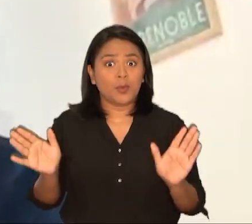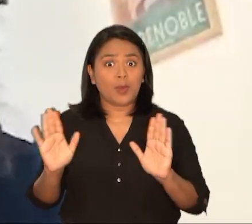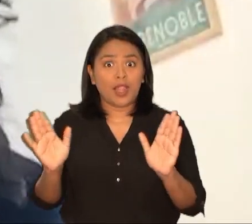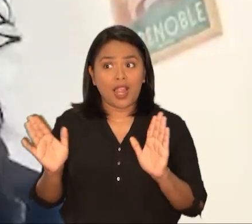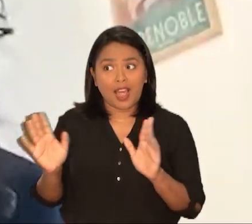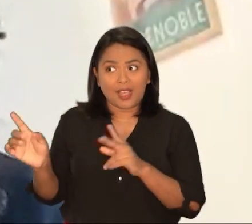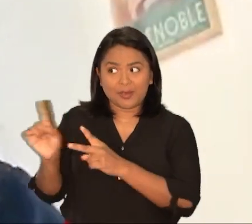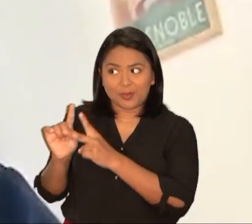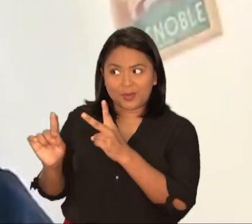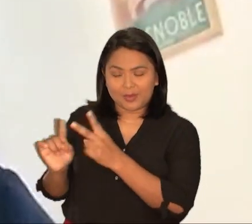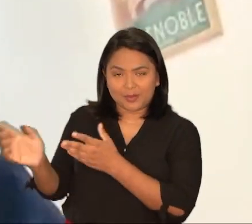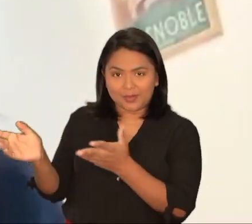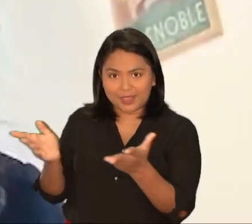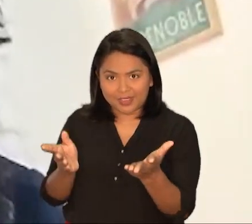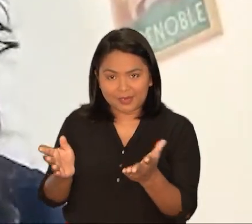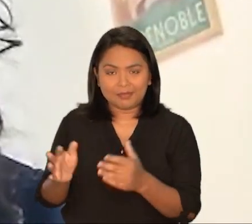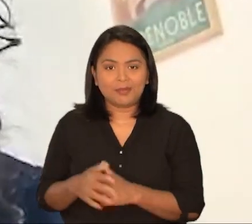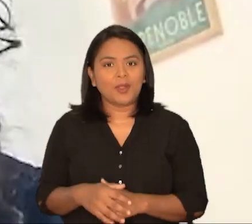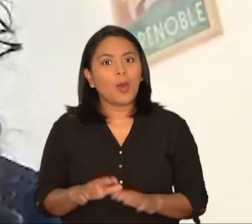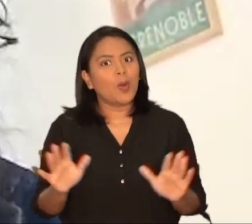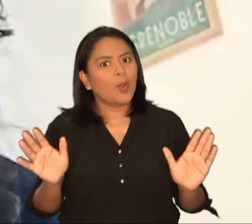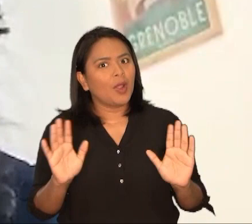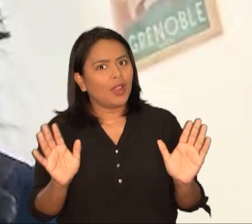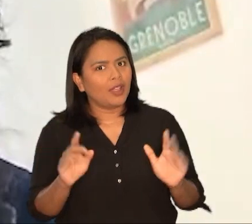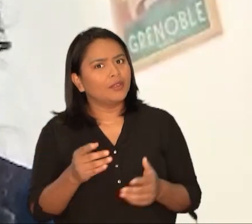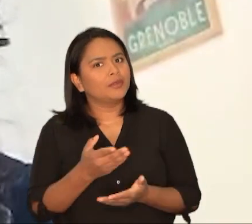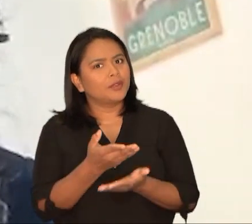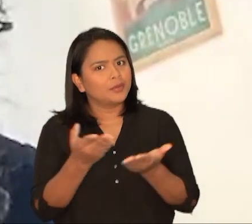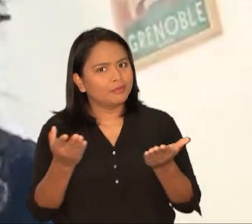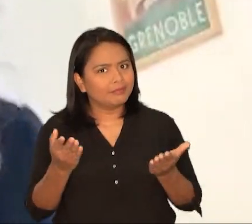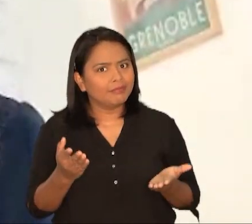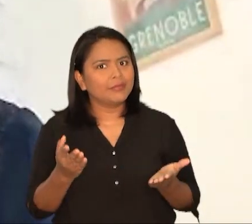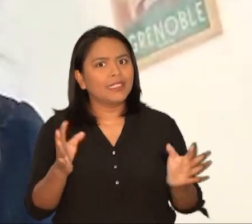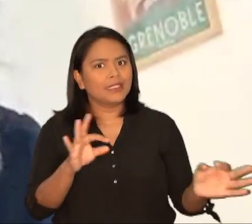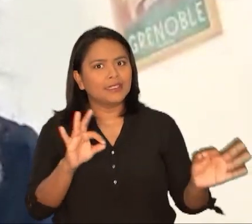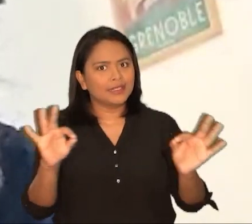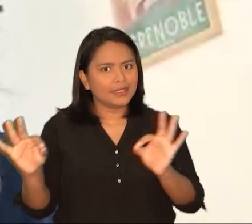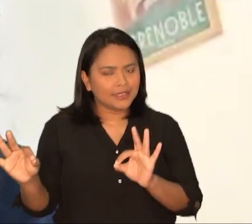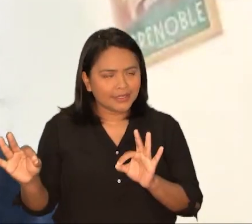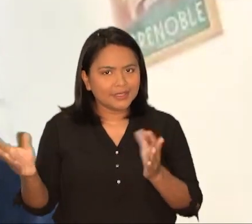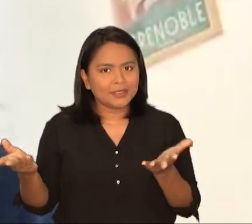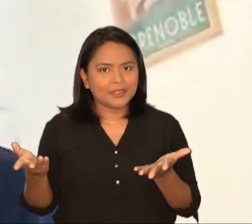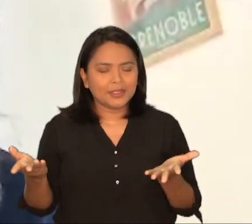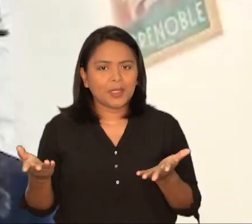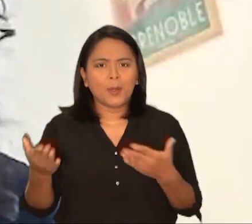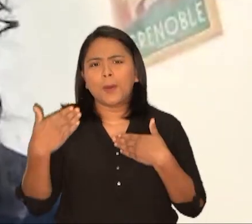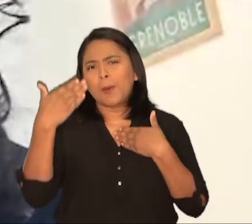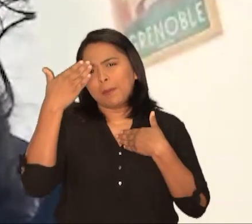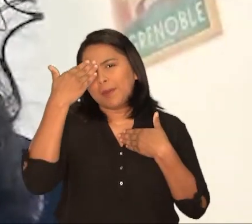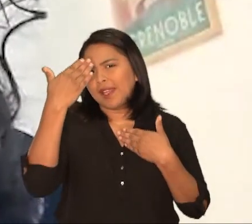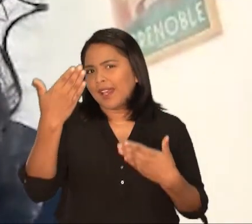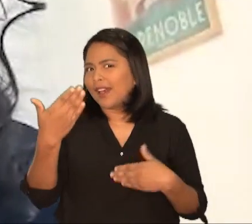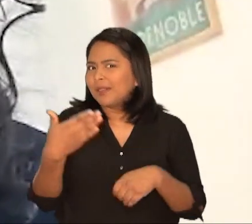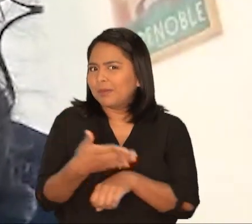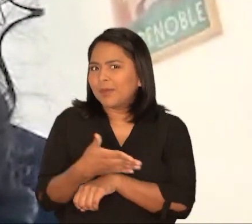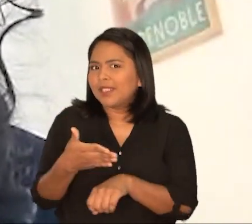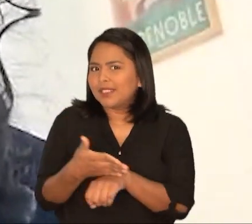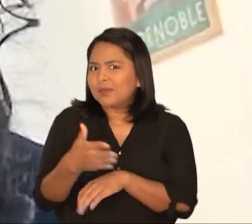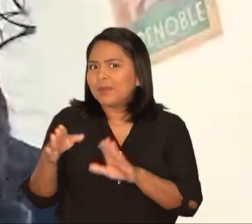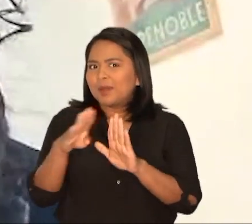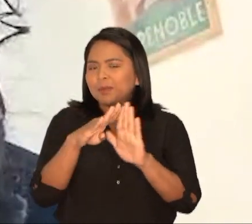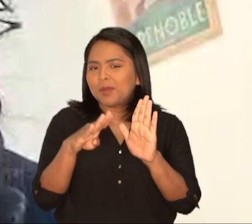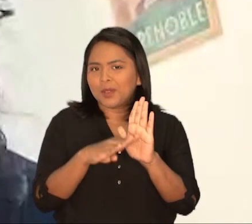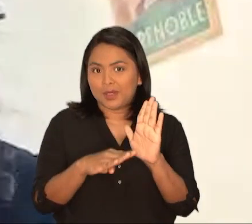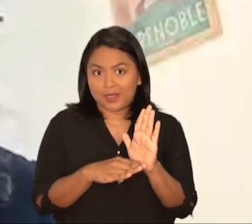Olá, Carla. Olá, Jéssica. Olá, ouvintes da Rádio e TV Universitária. Muito obrigada por participarem do